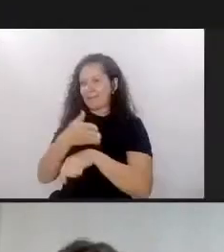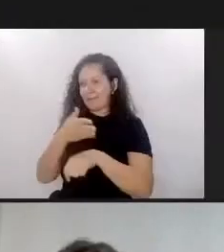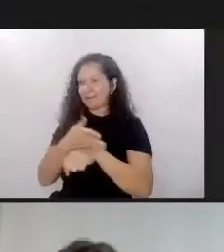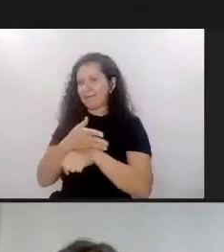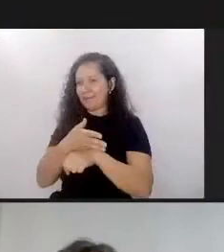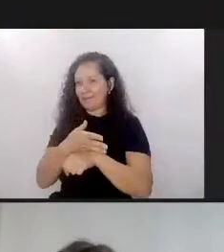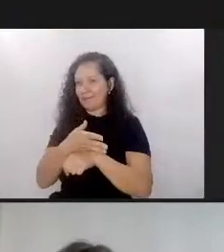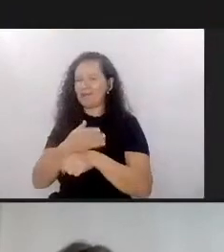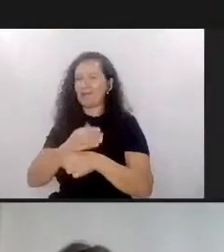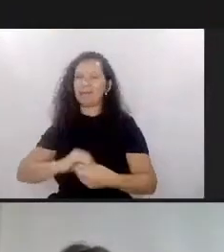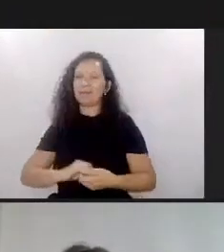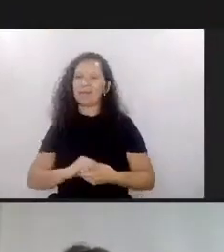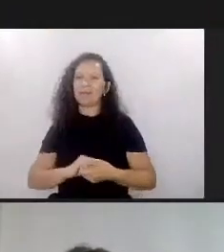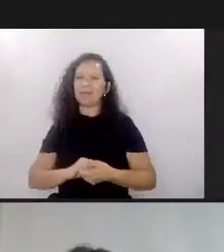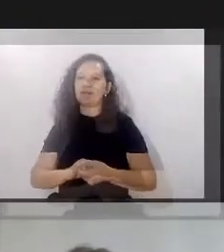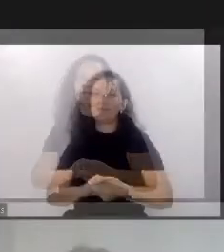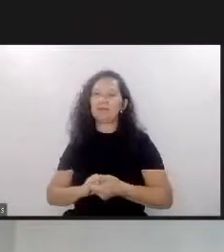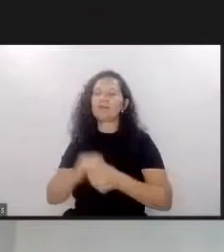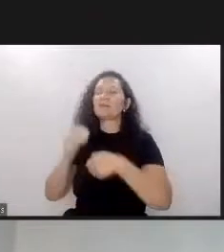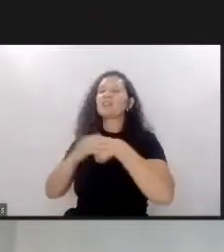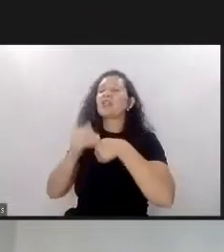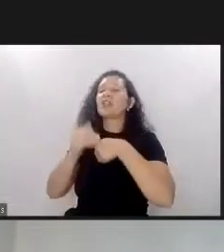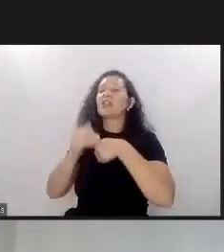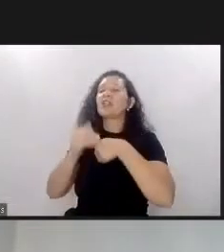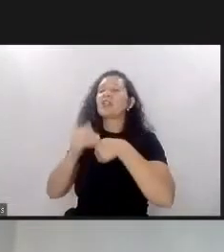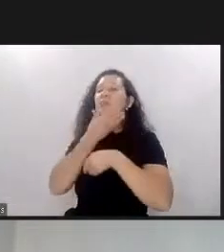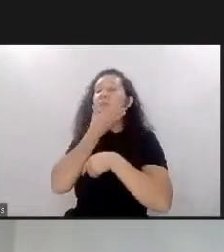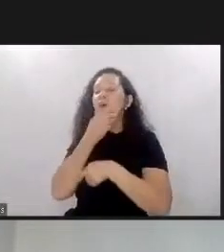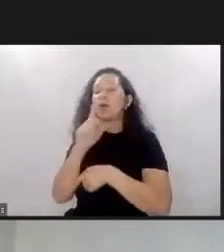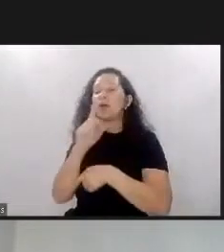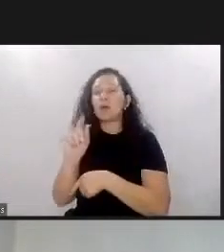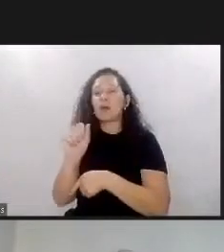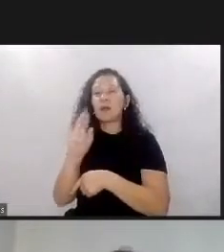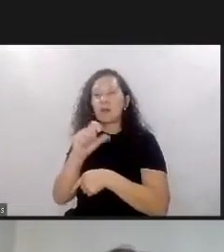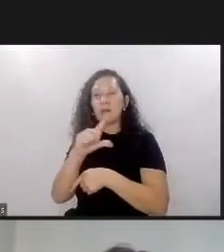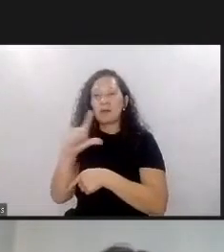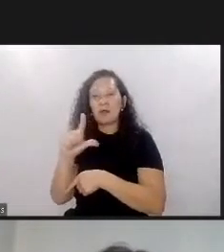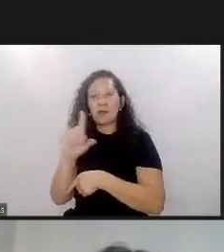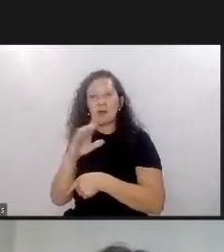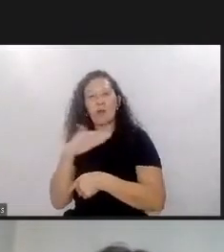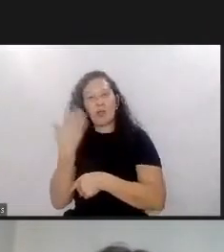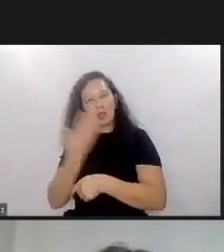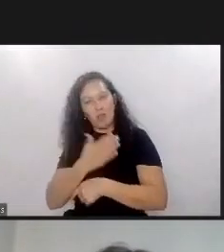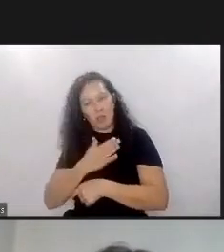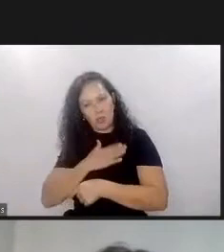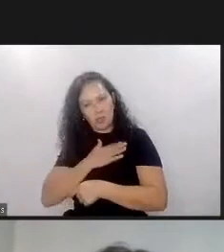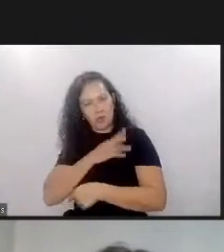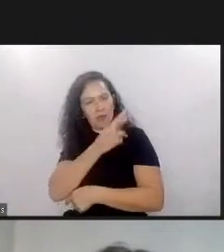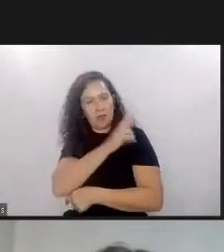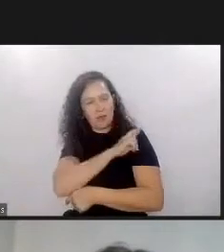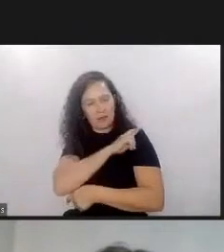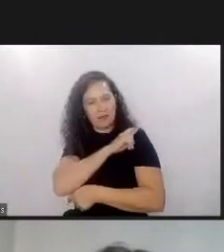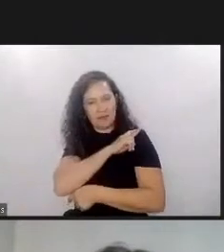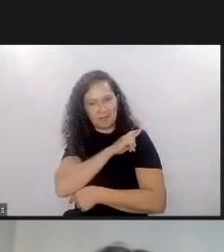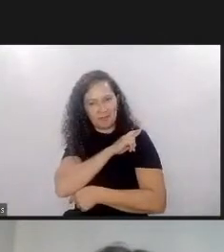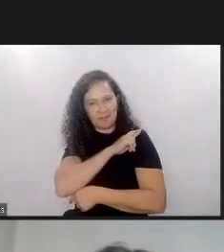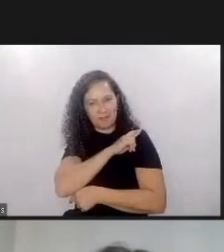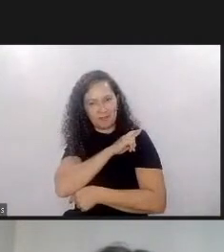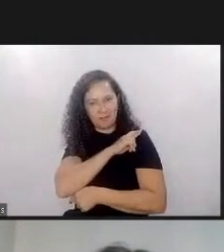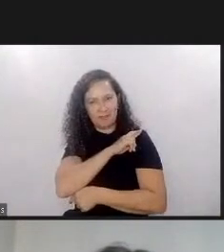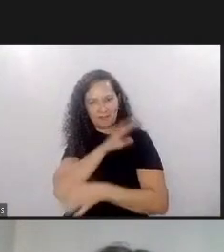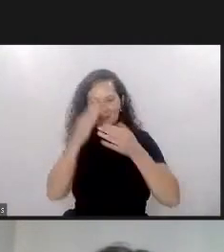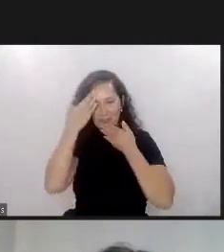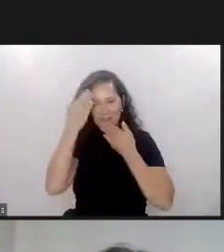Gabriel, em nome de toda a coordenação, eu agradeço a sua presença. Lembrando que nosso